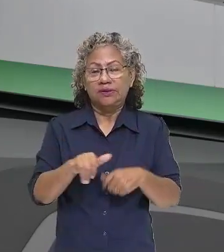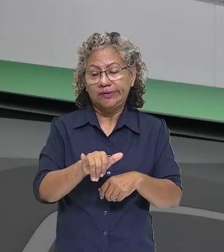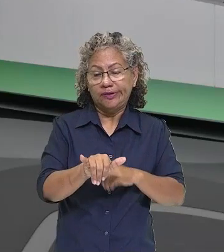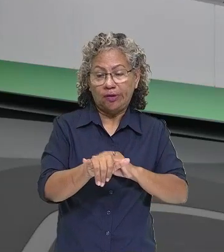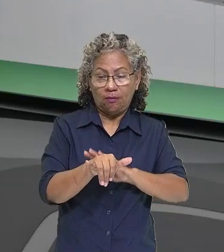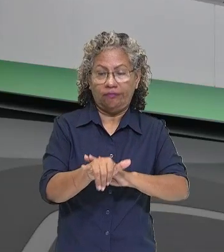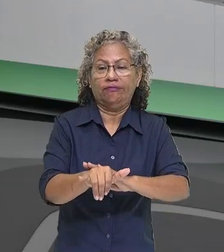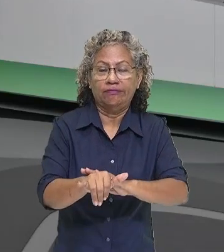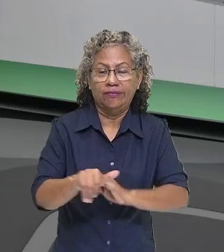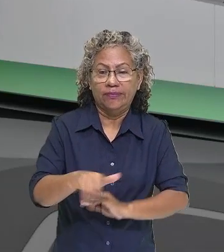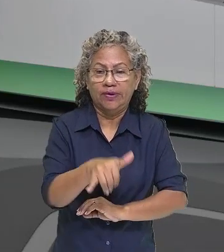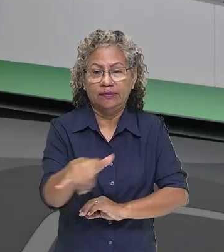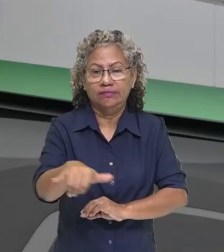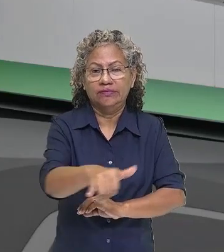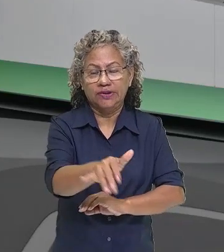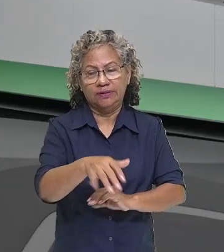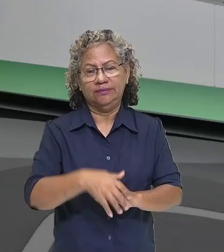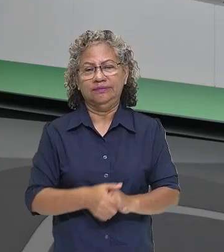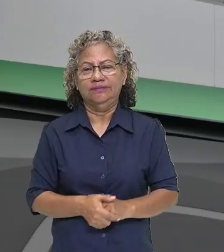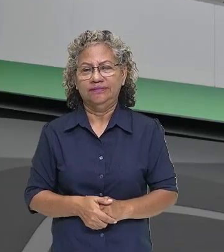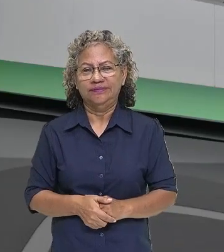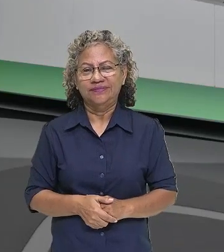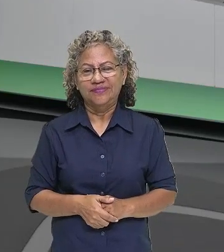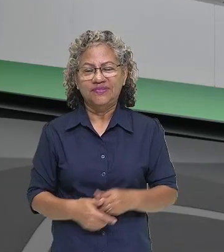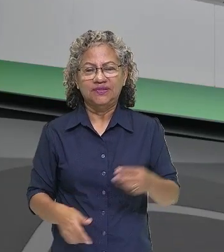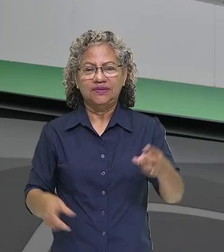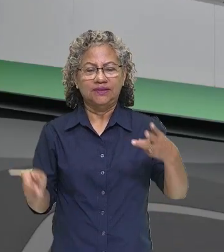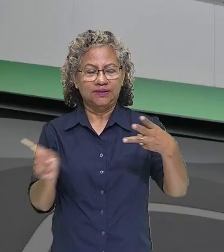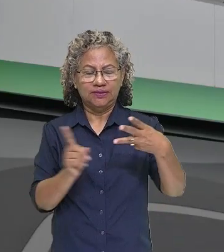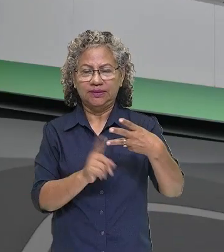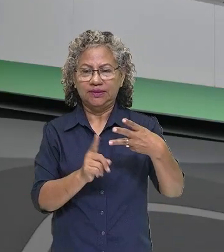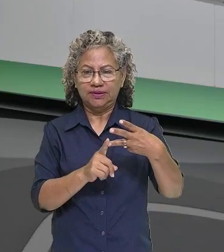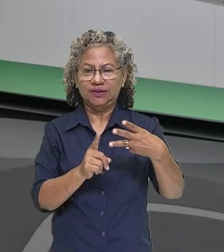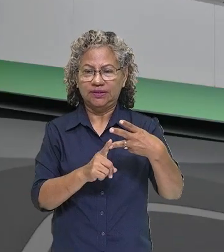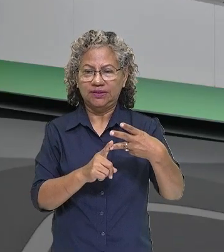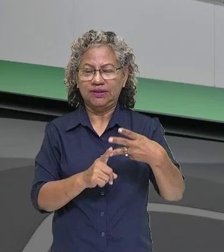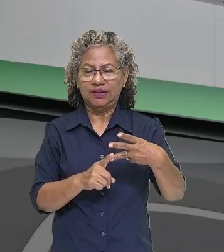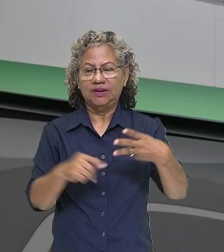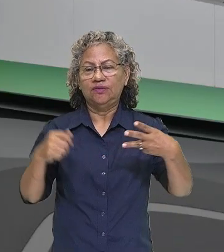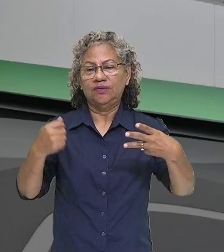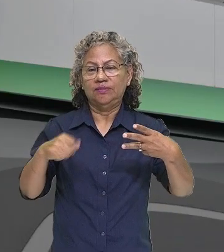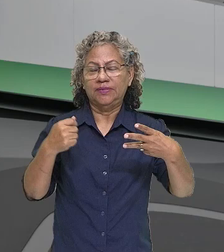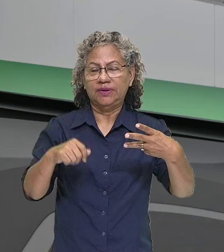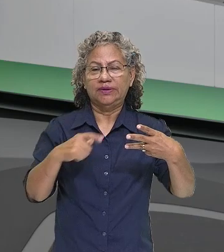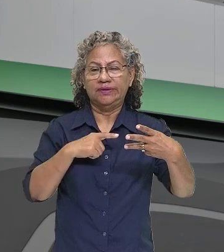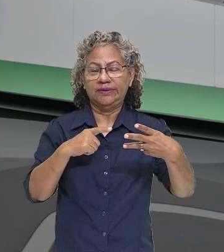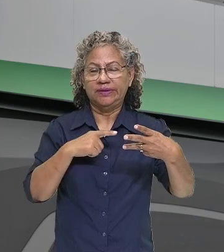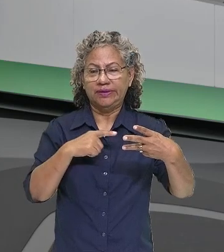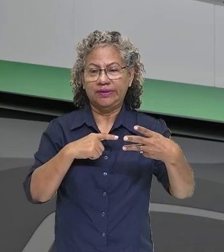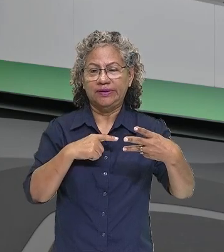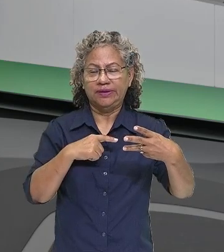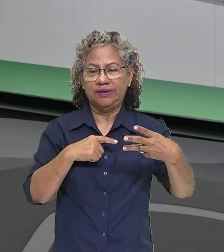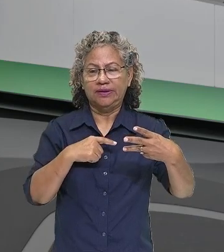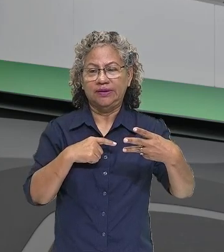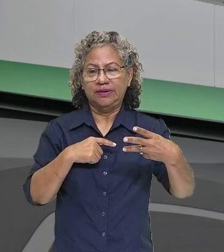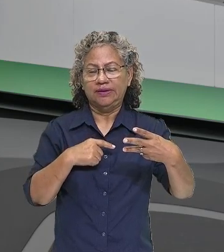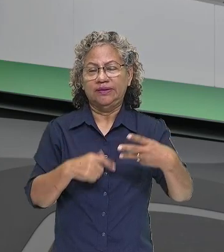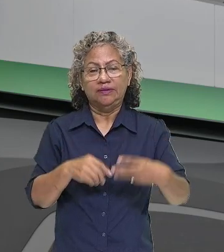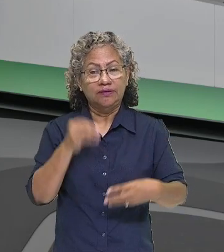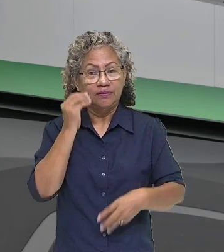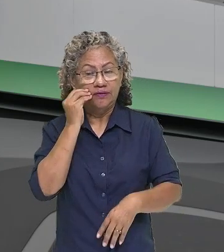terceira, olha lá, na terceira eu tenho duas forças que vão ser aos pares. Aí você tem